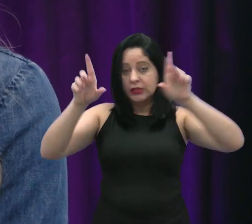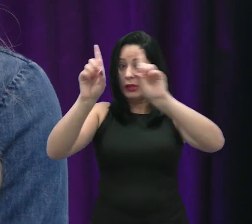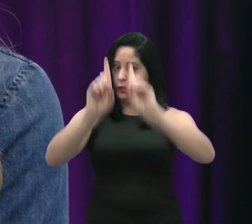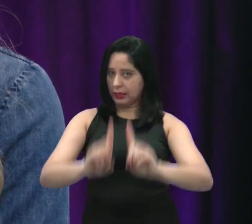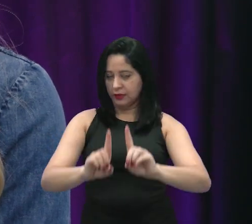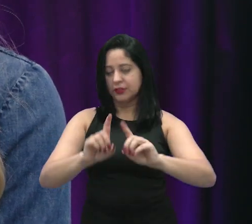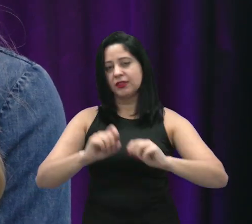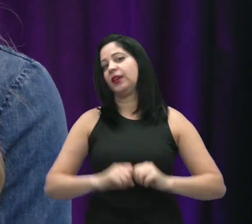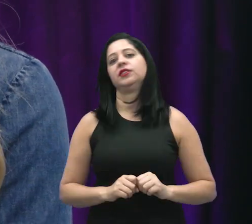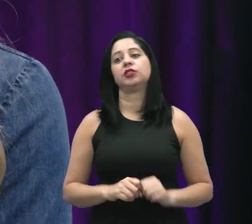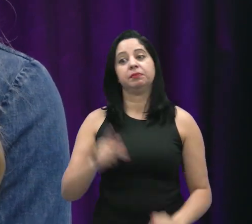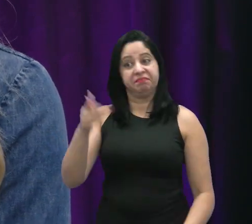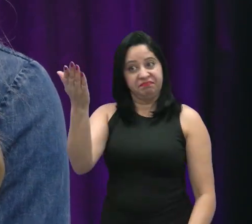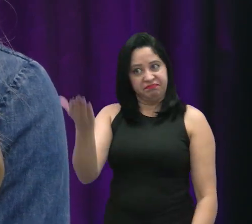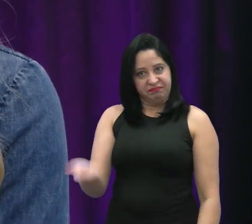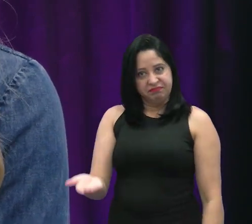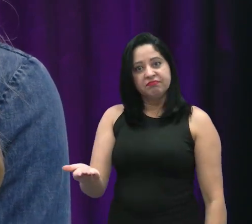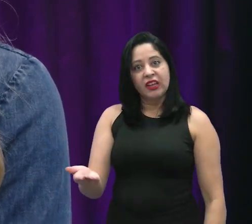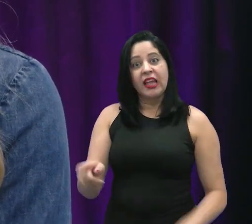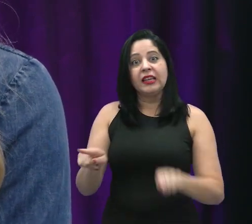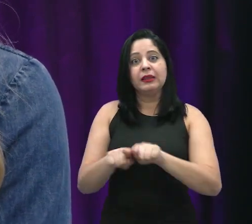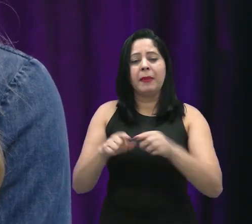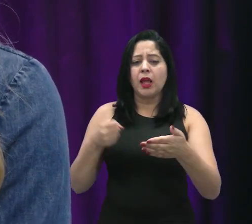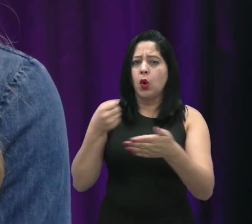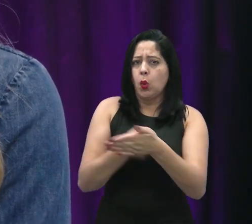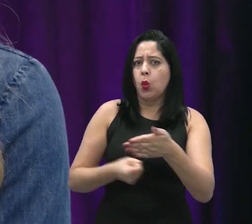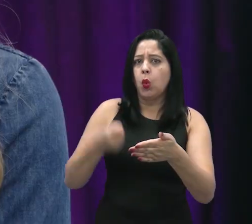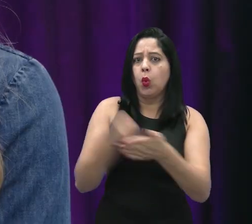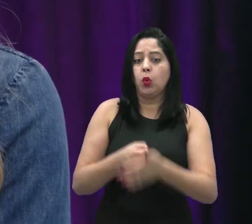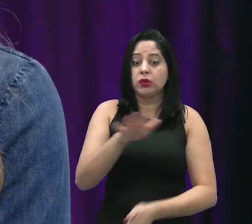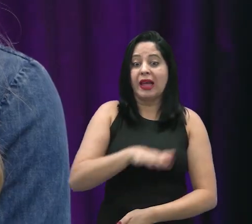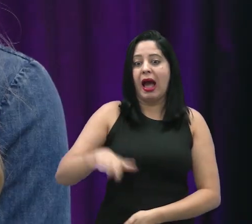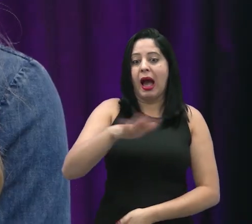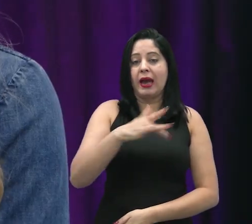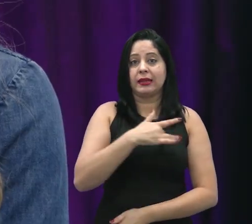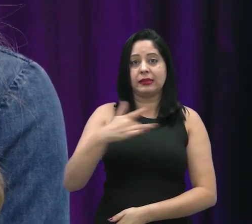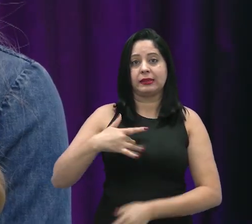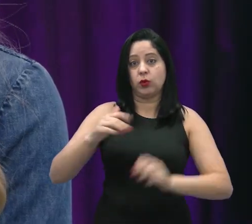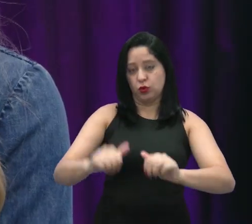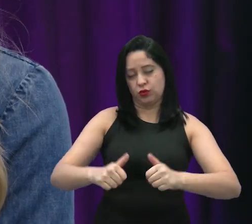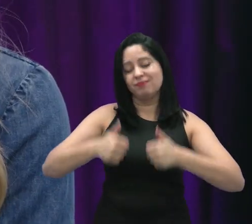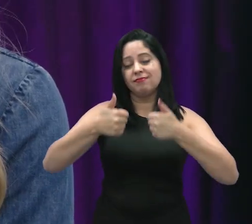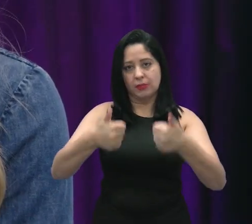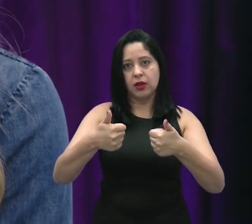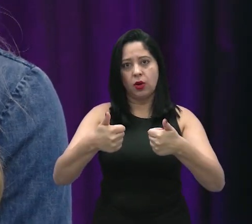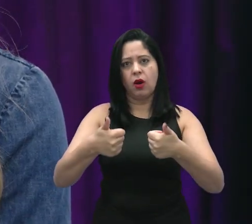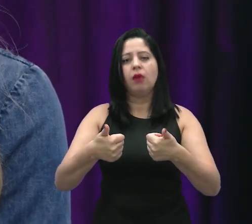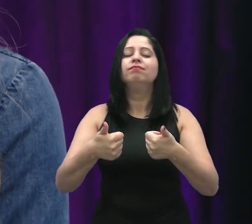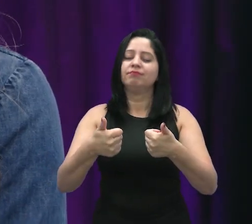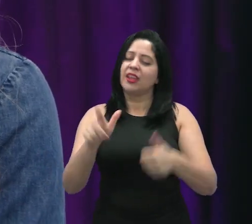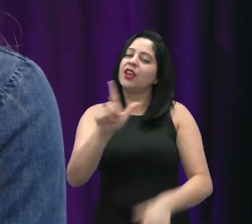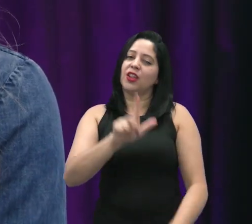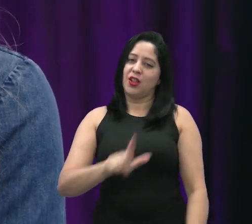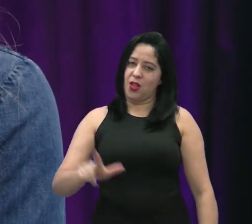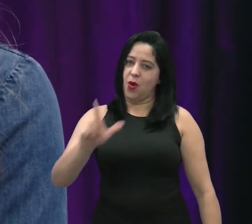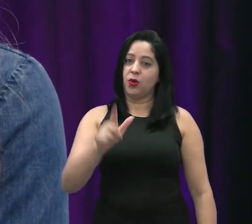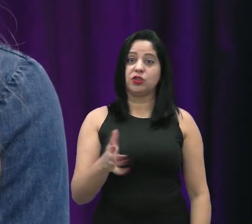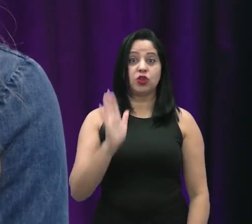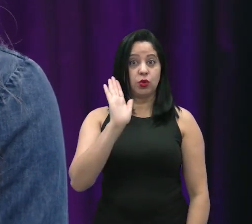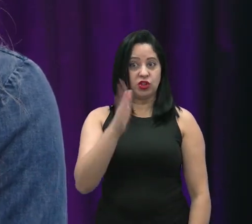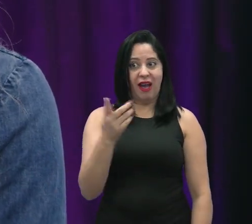com deficiência. Petit também luta pela melhoria na saúde pública e, claro, não poderia deixar de falar que